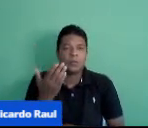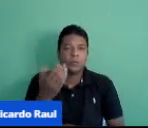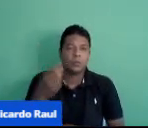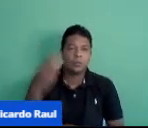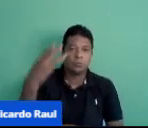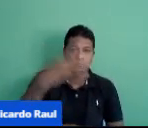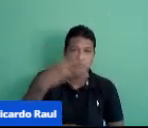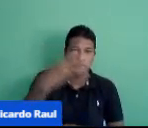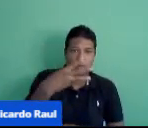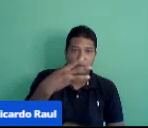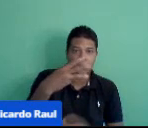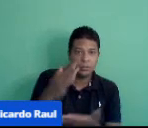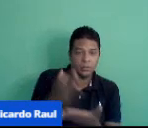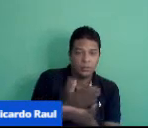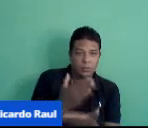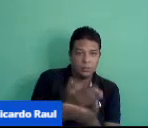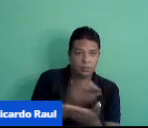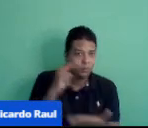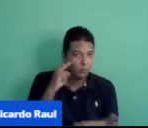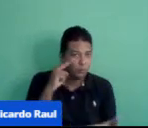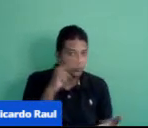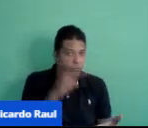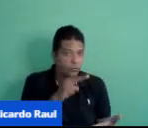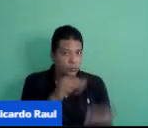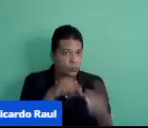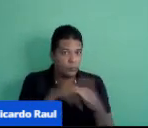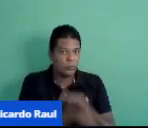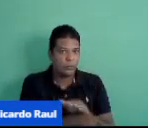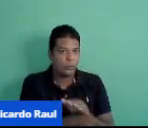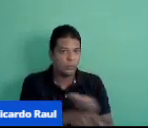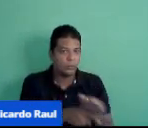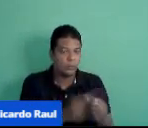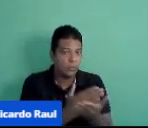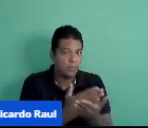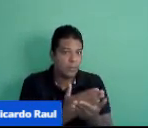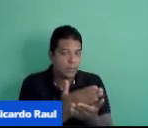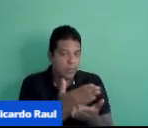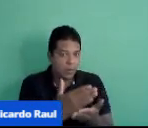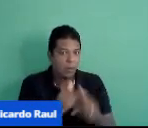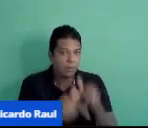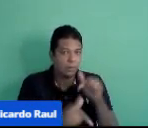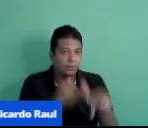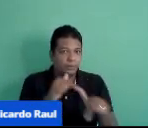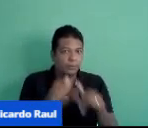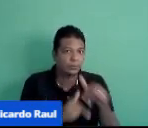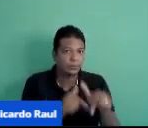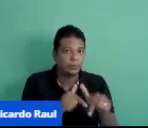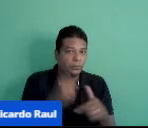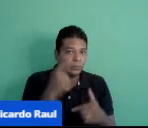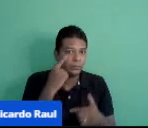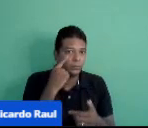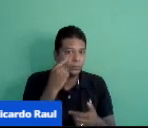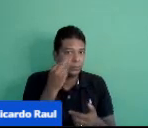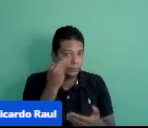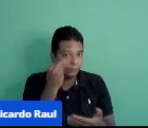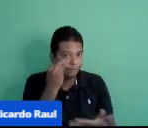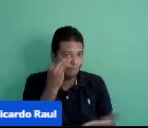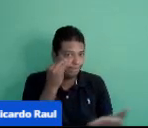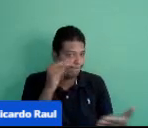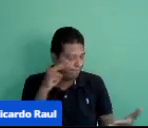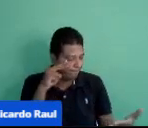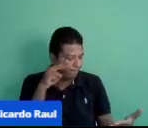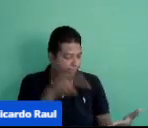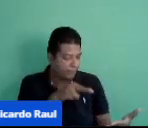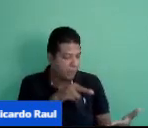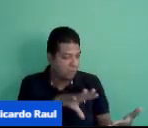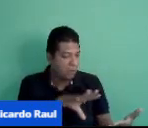olhada, ainda não me aprofundei muito, porque está começando agora o trabalho e tudo, né, mas, assim, eu dei uma olhada, eu já gostei